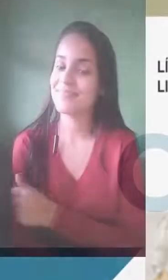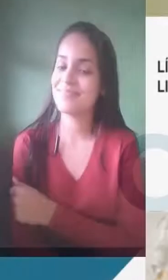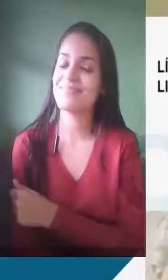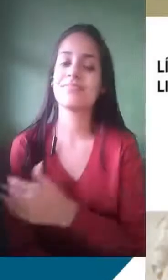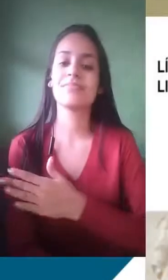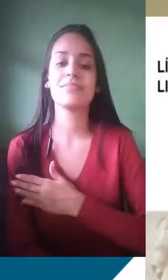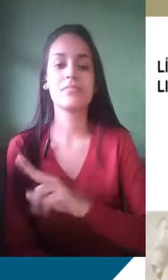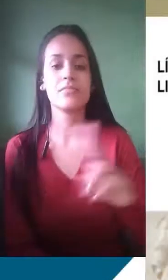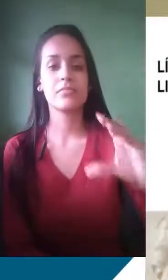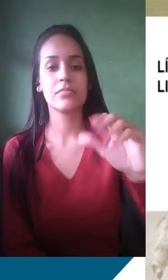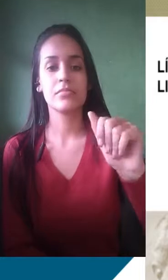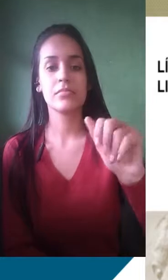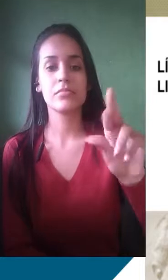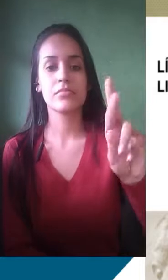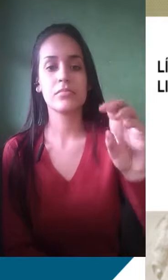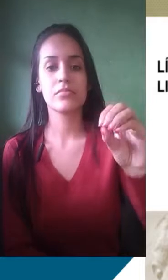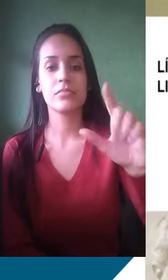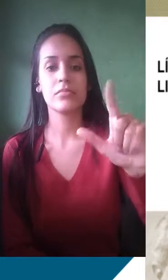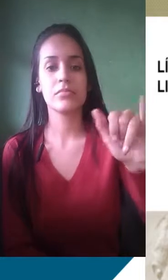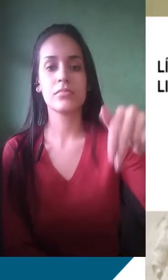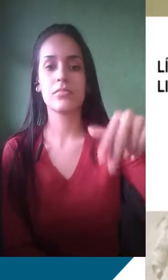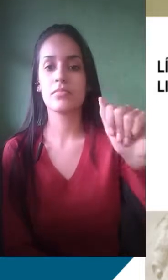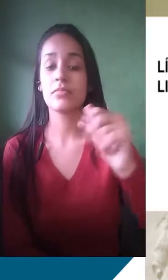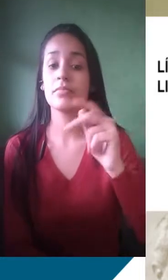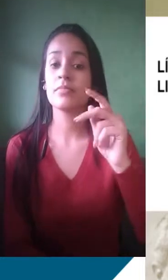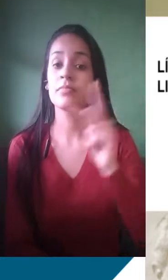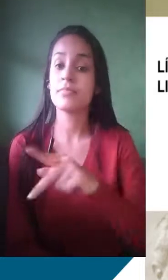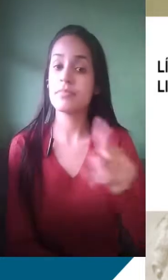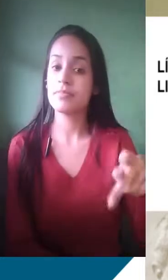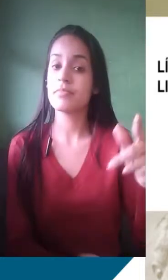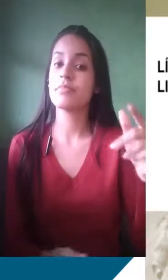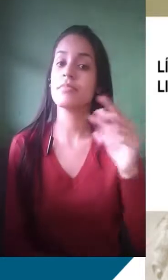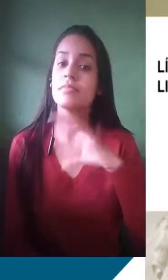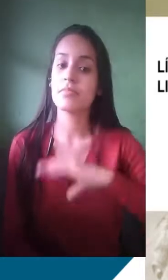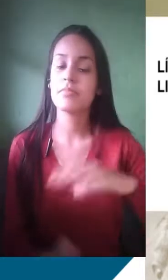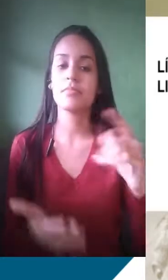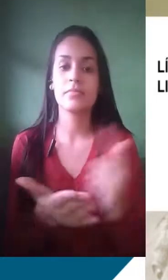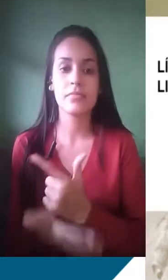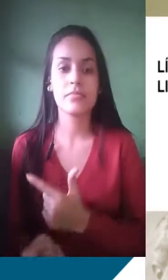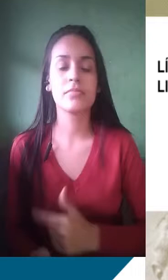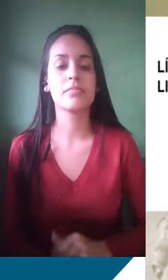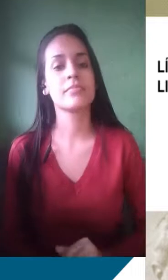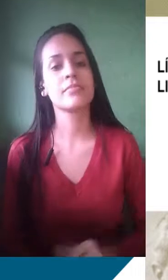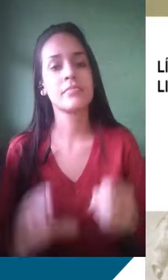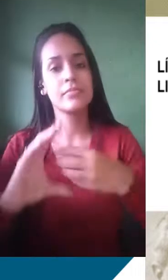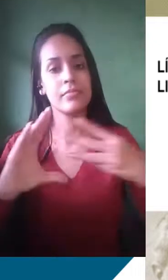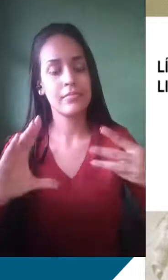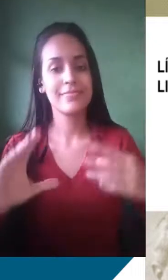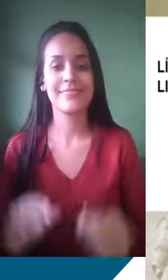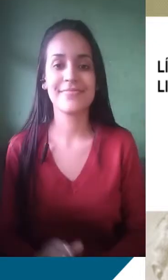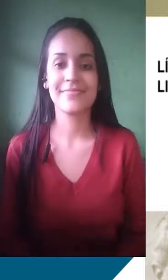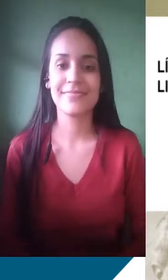Olá, alunos e alunas. Meu nome é Carolina, eu sou mediadora de língua portuguesa e de literatura brasileira do Polo de